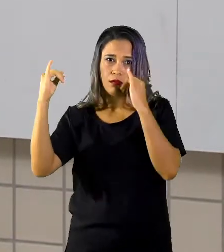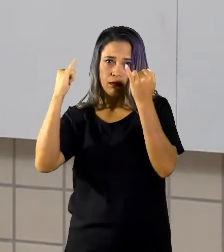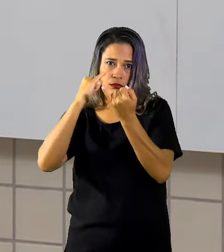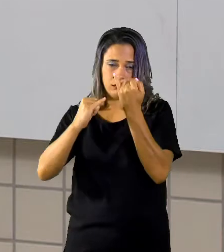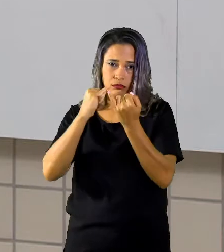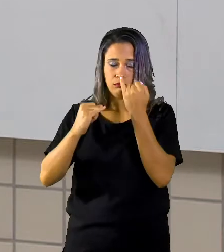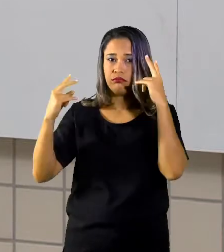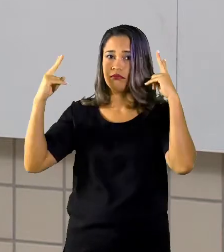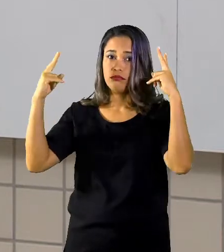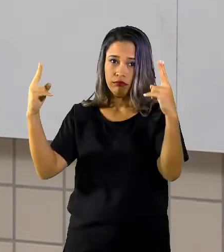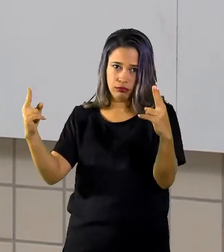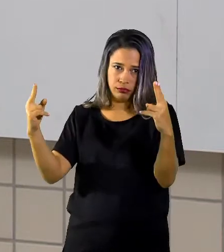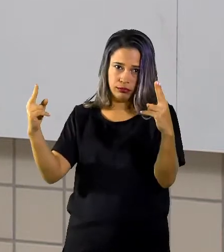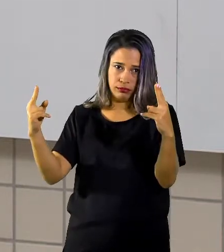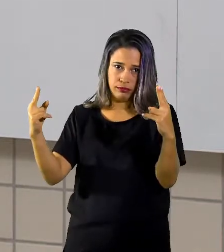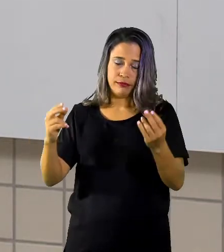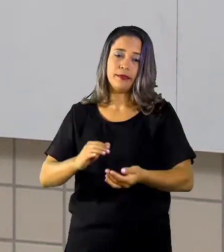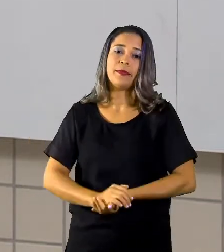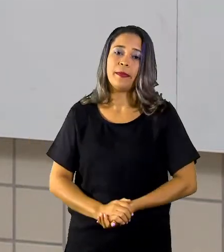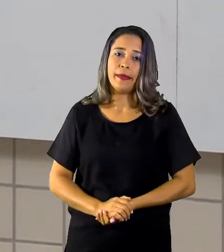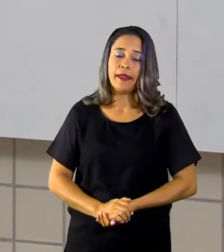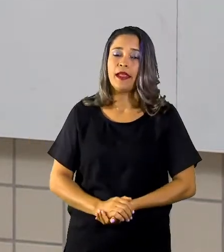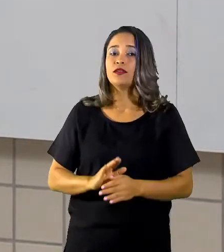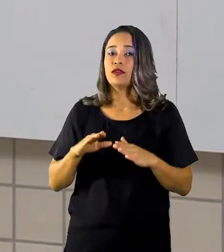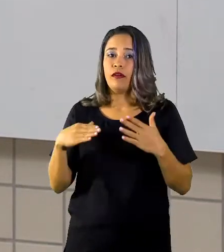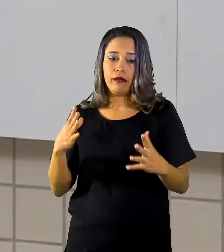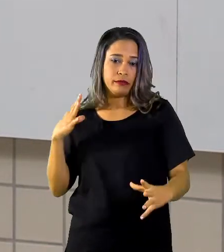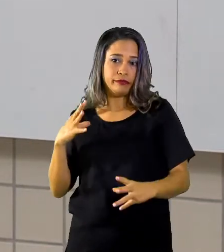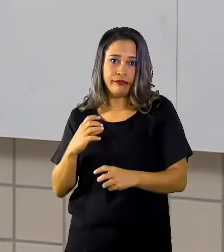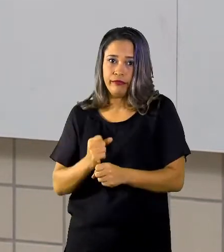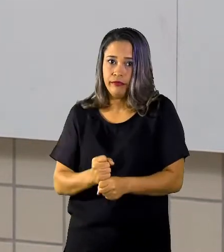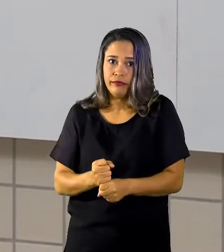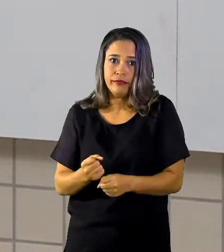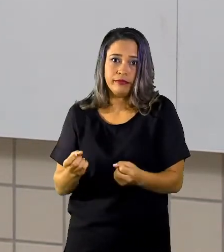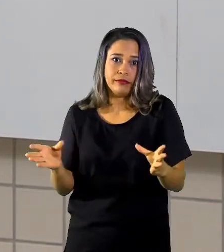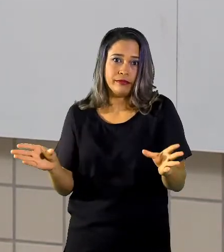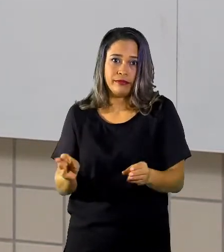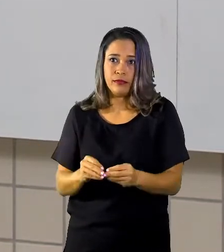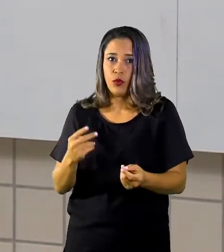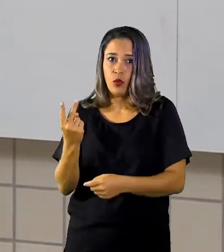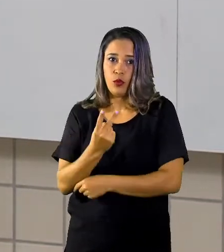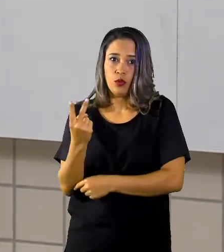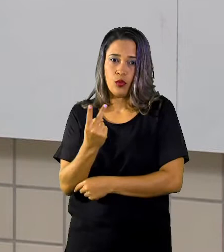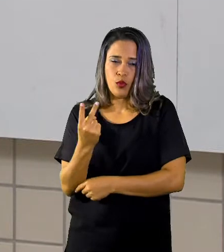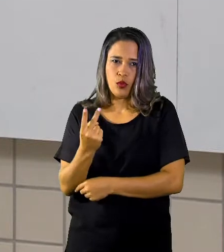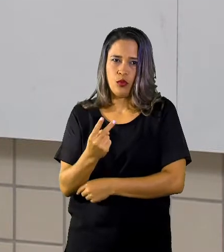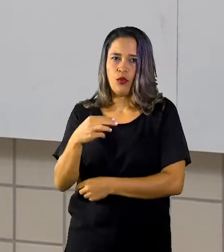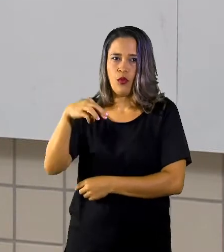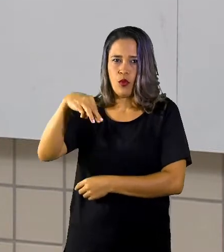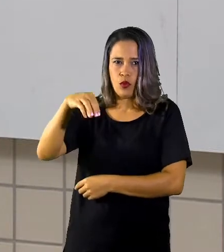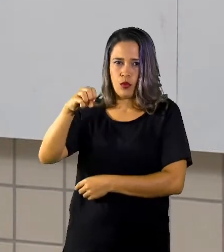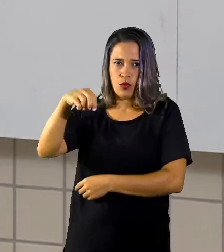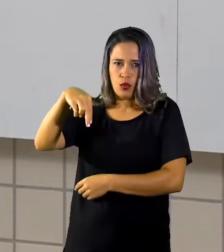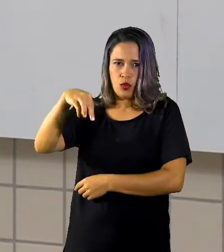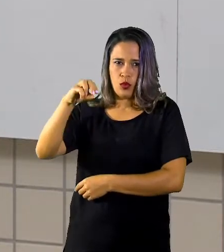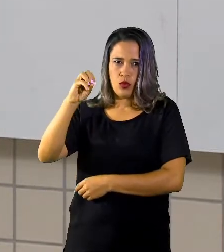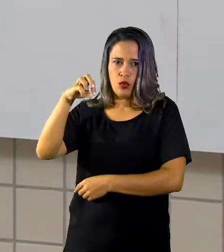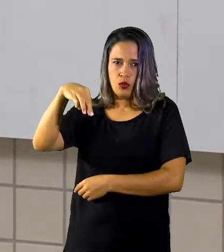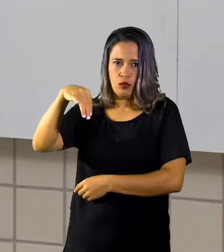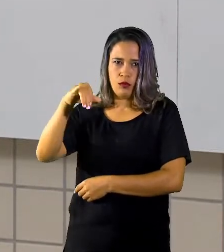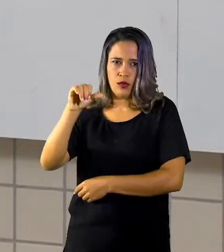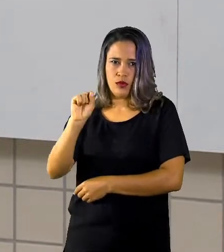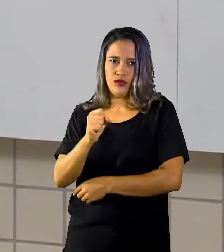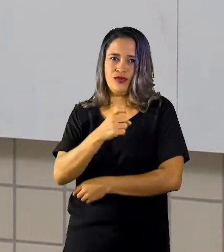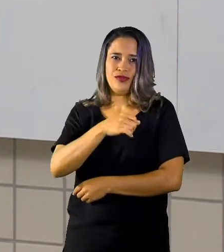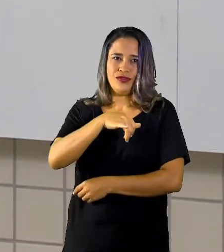são iguais. Logo, nós concluímos então que esses dois monômios, 10x ao quadrado y e